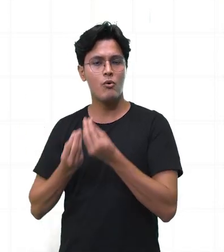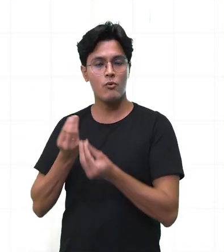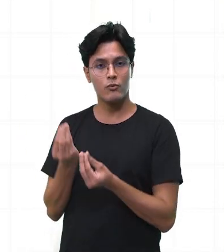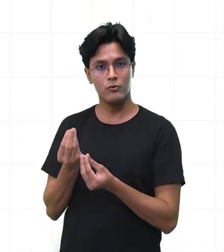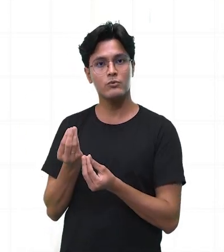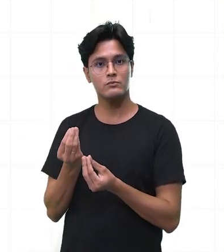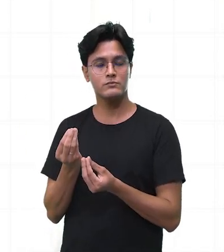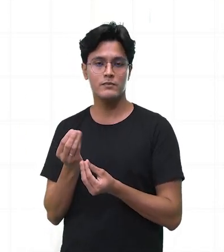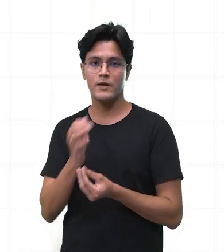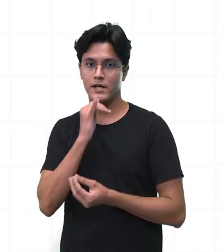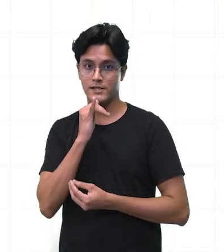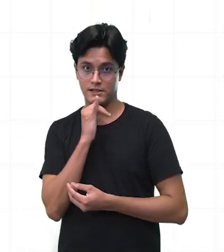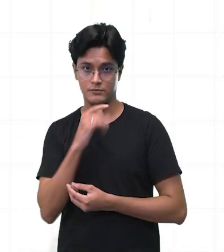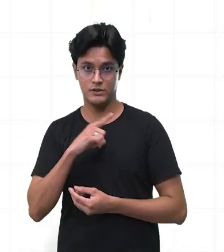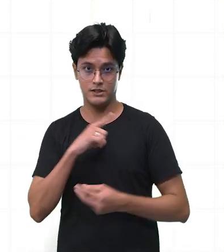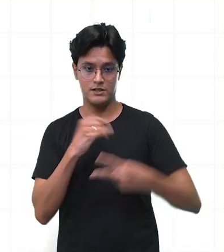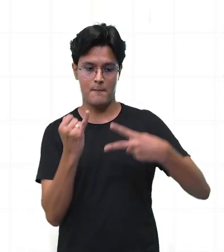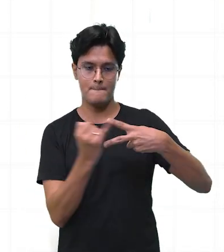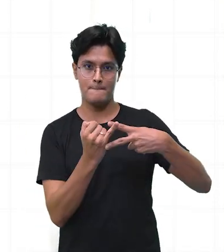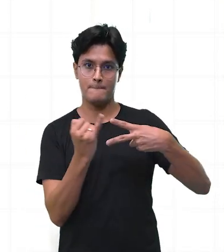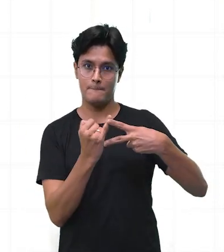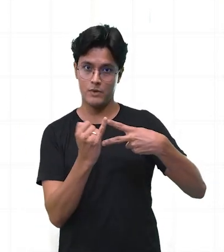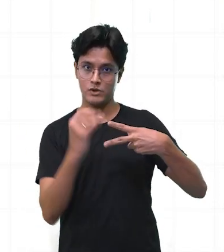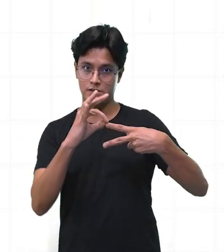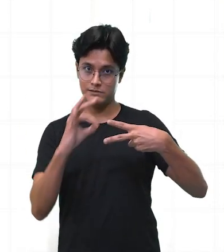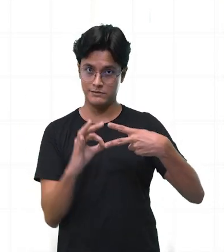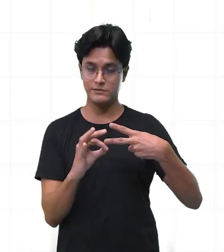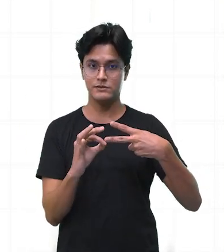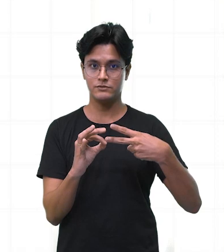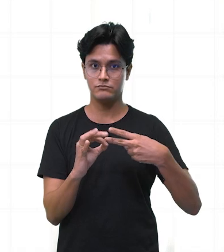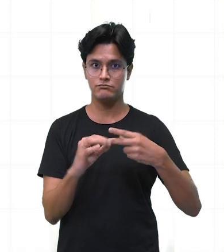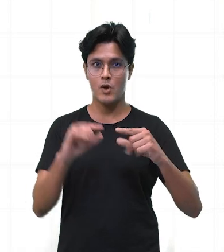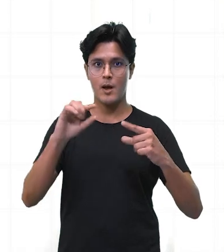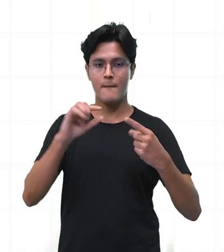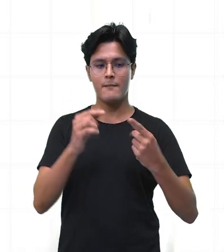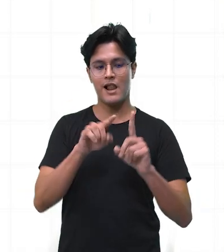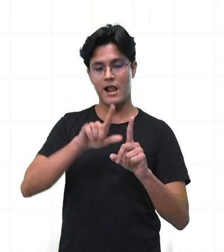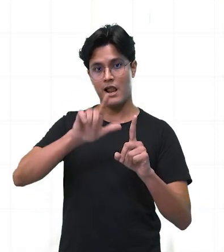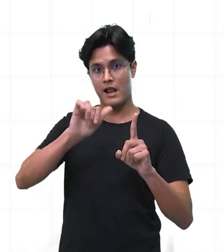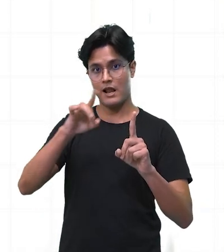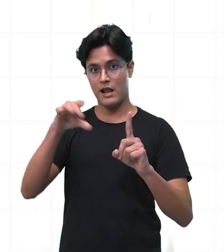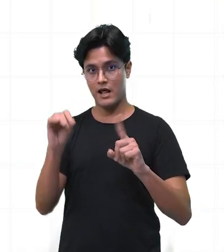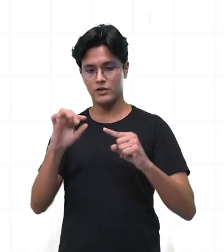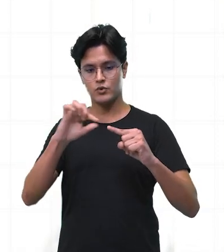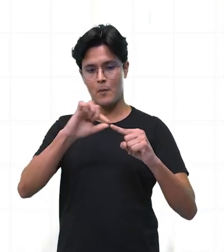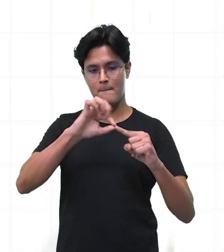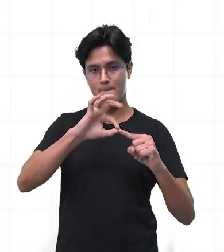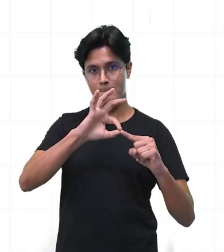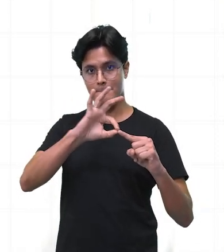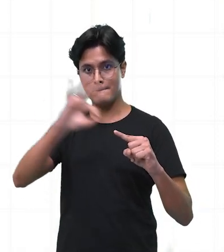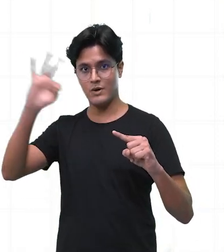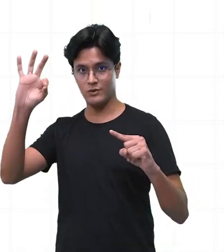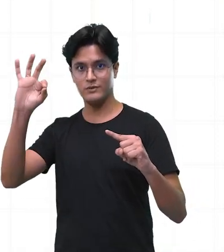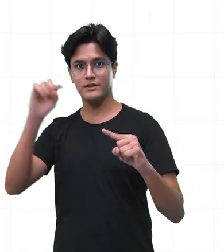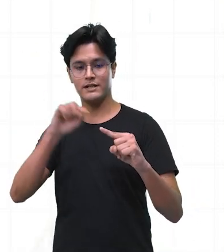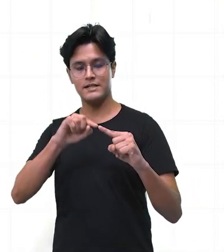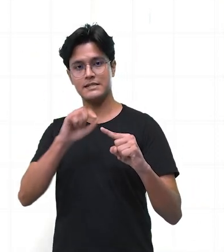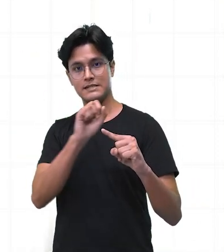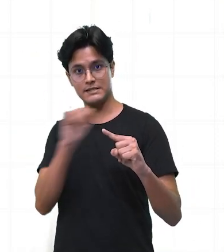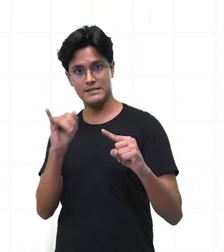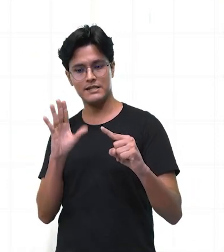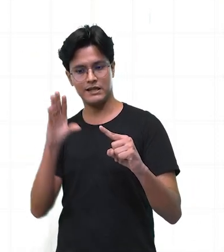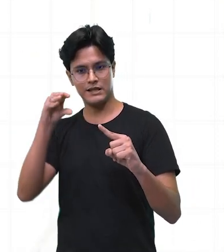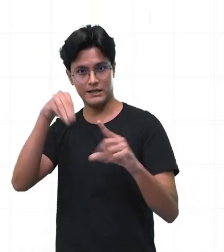dos lados do polígono. Então, ângulo interno dentro, ângulo externo é o que está fora. Mas